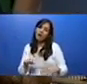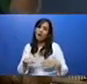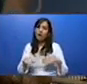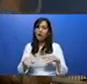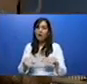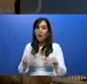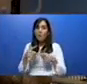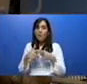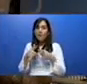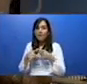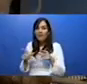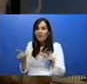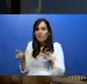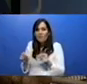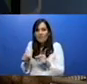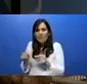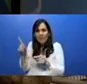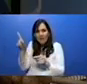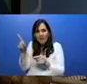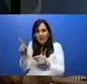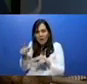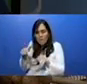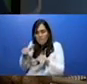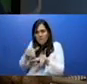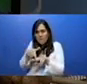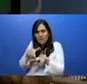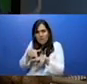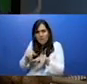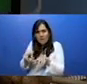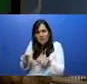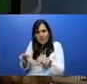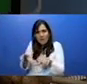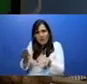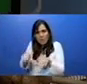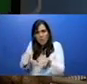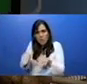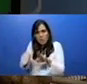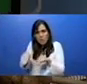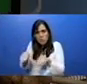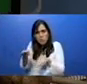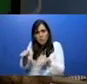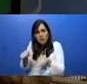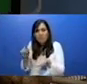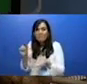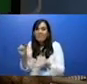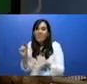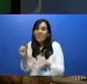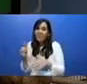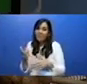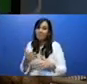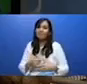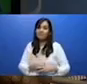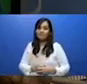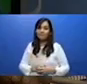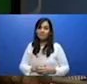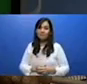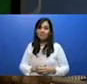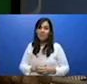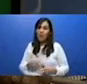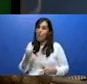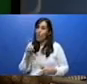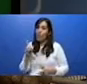tá? Essas patas, se vocês observarem a tartaruga, não tem como ela correr, as patas são pequenas, não dá velocidade,